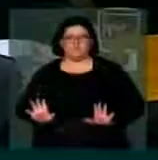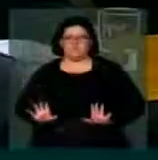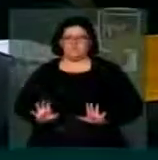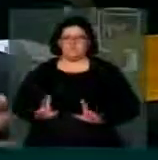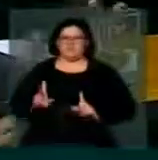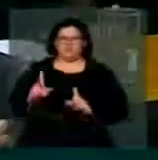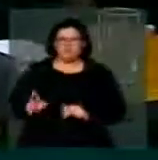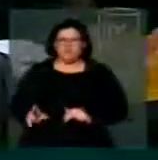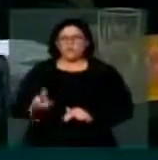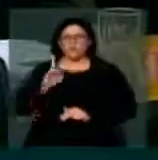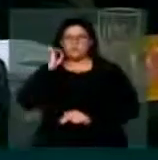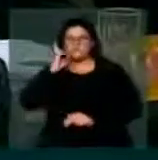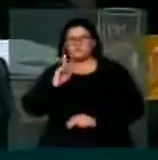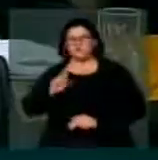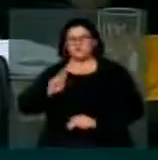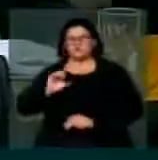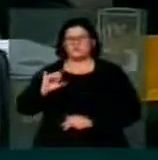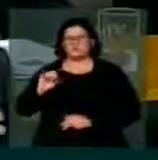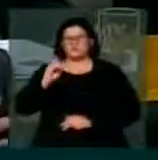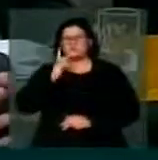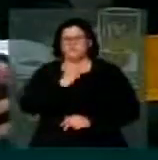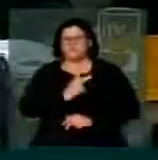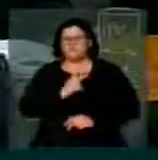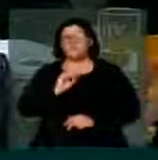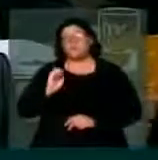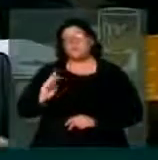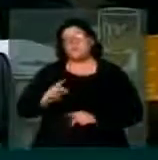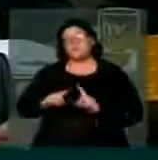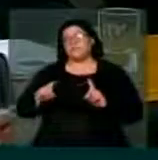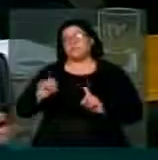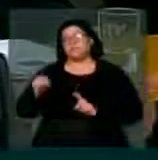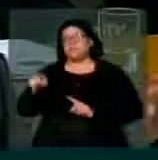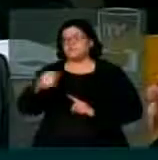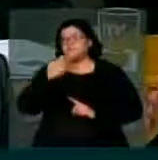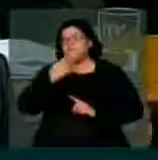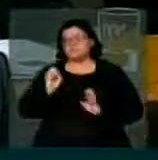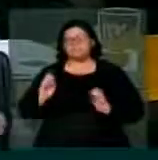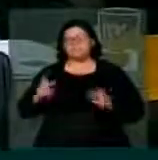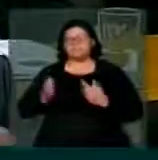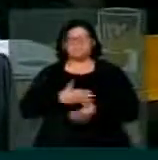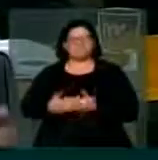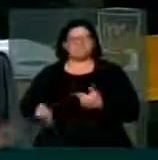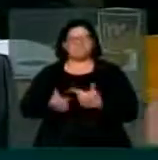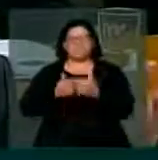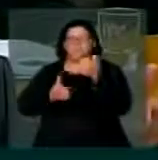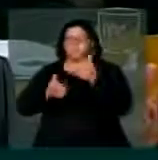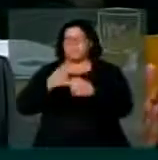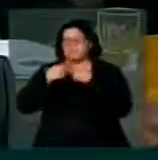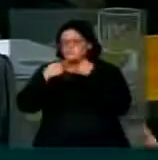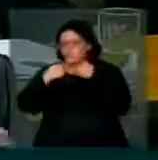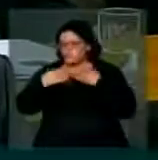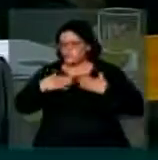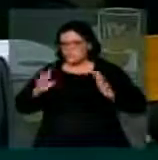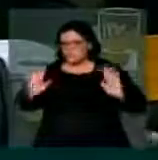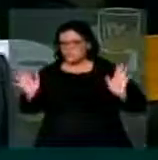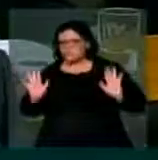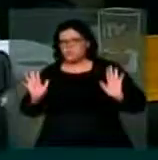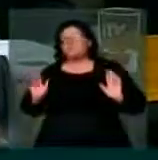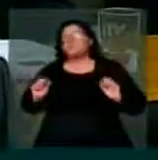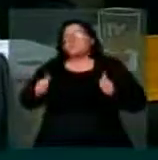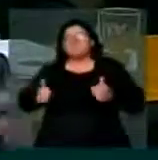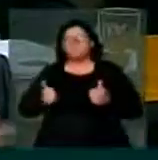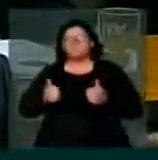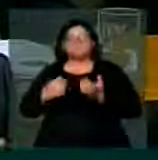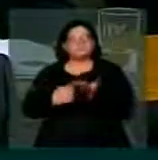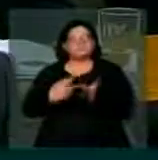Vieira, se ela entender, é evidente que nós temos que ter... Agora, se não, ela está convidada aqui a falar e dizer quem é,